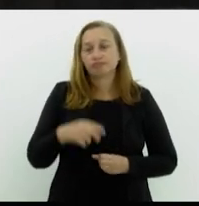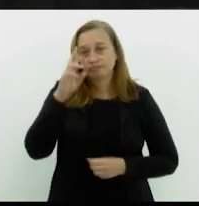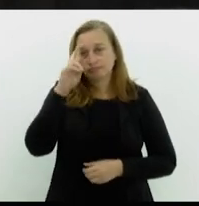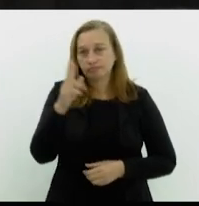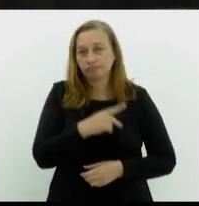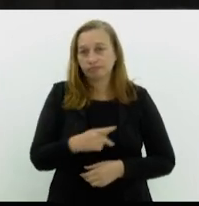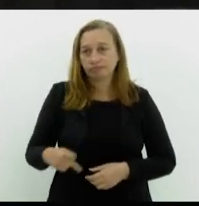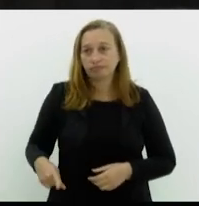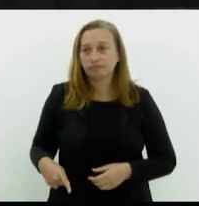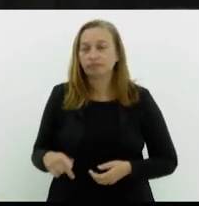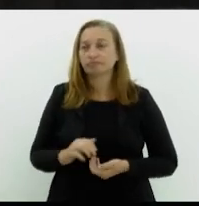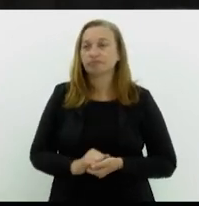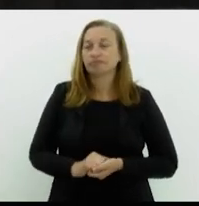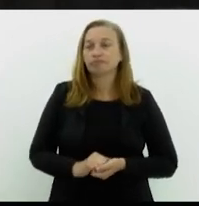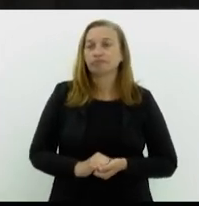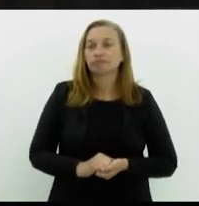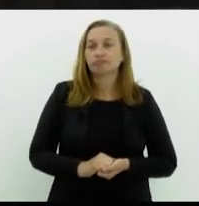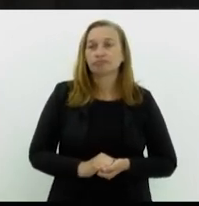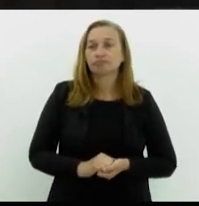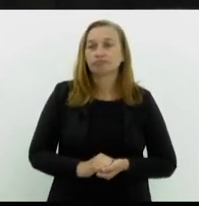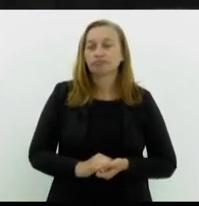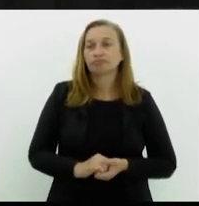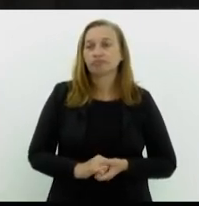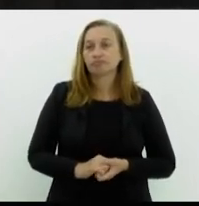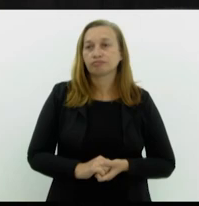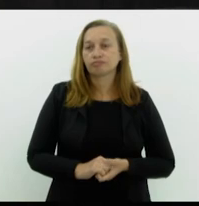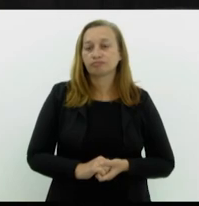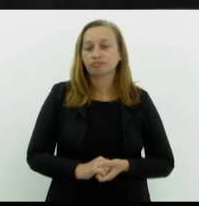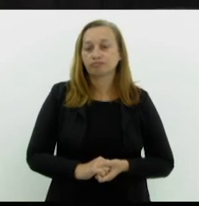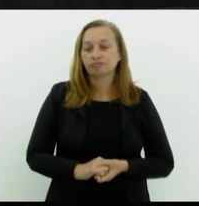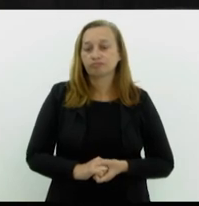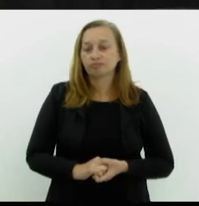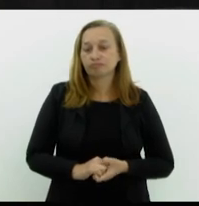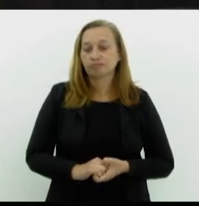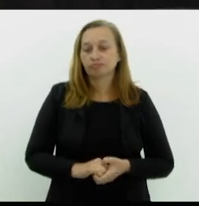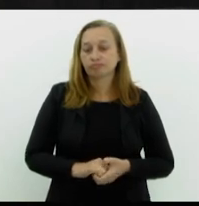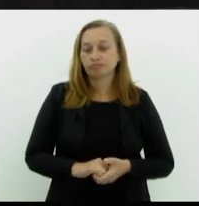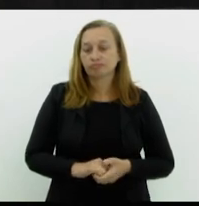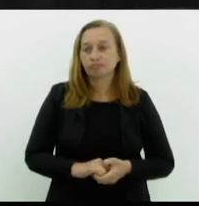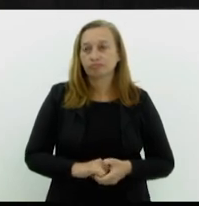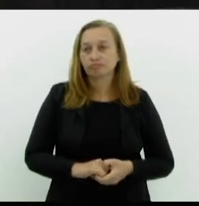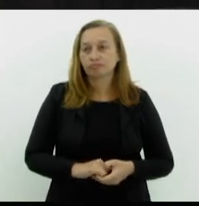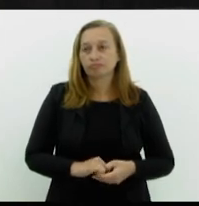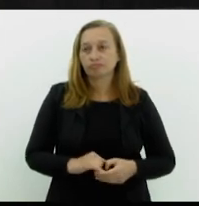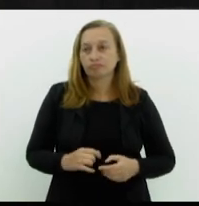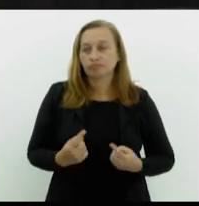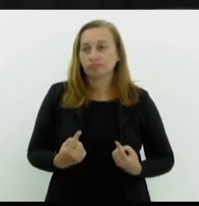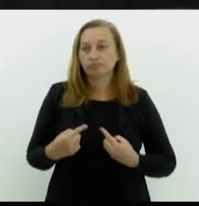presidente, para enfrentar mudanças climáticas,